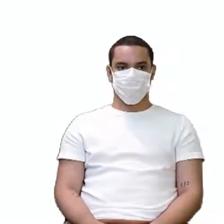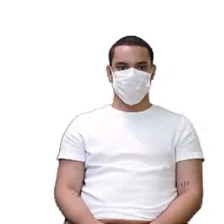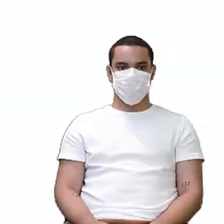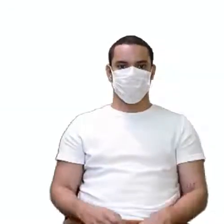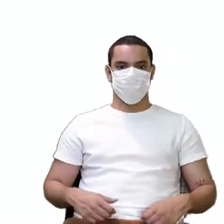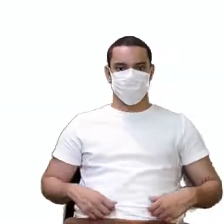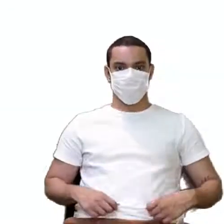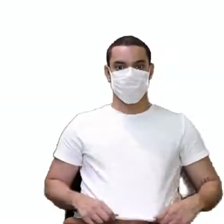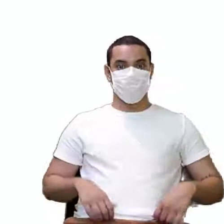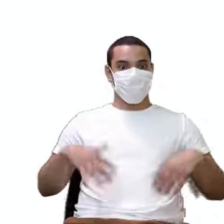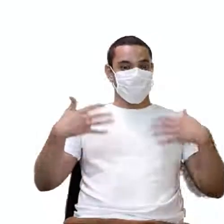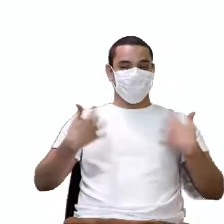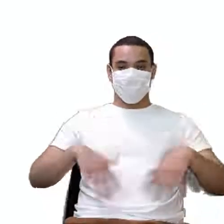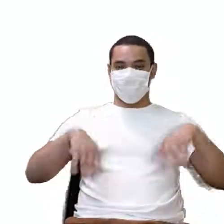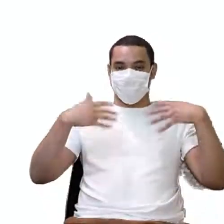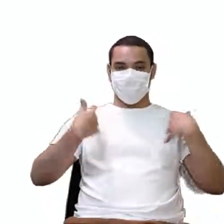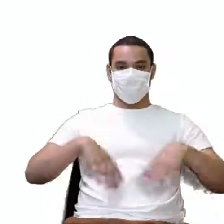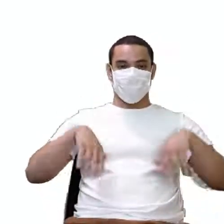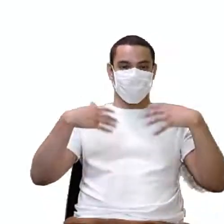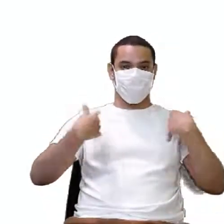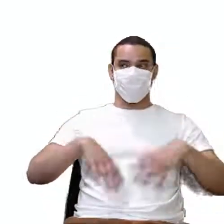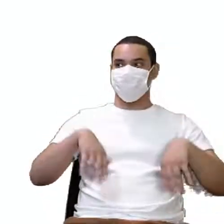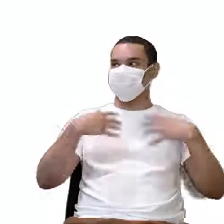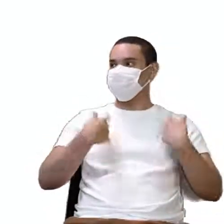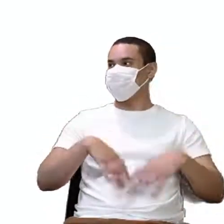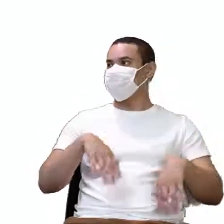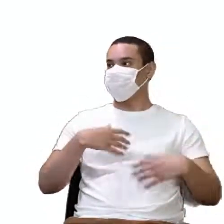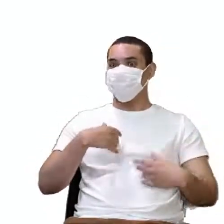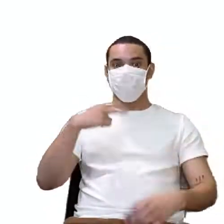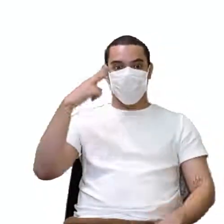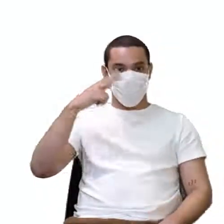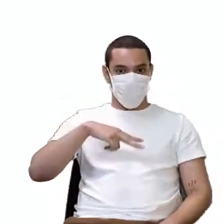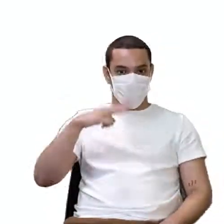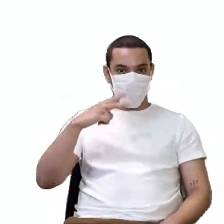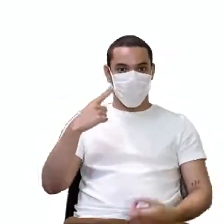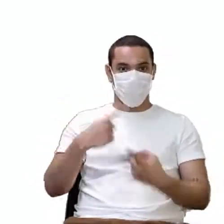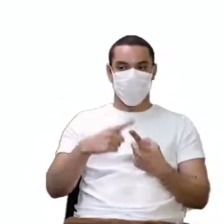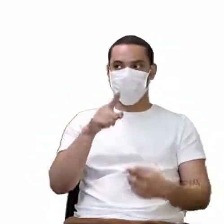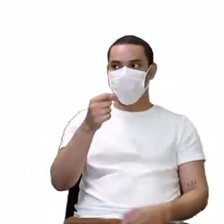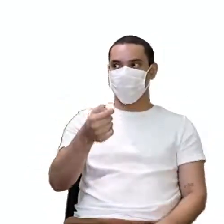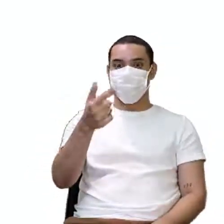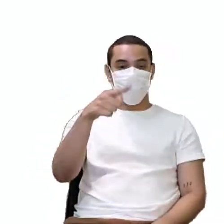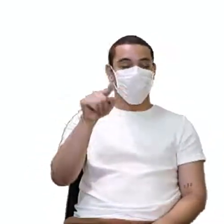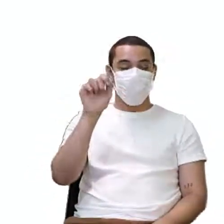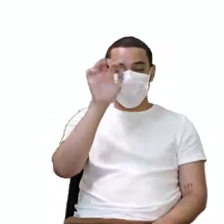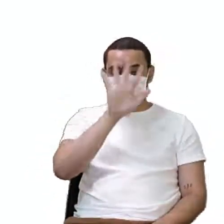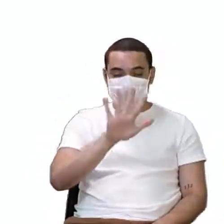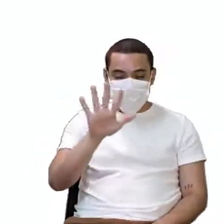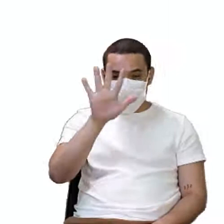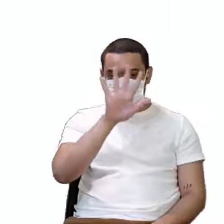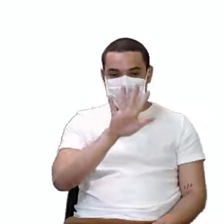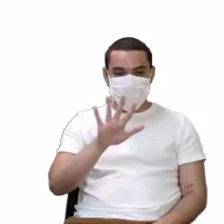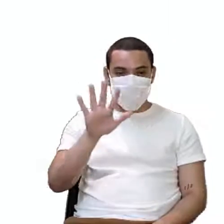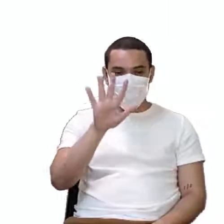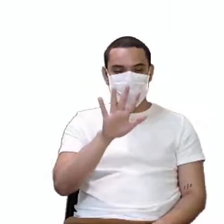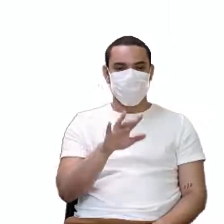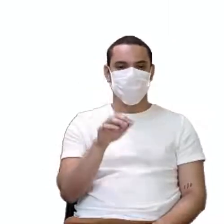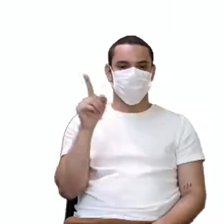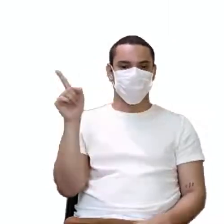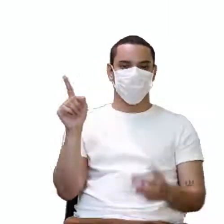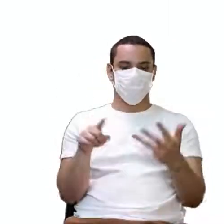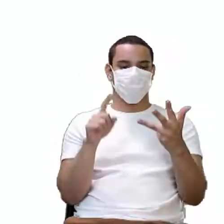Seguindo. Eita, menina, mas quase. Olha, eu vou ler para você, porque eu tenho quase certeza que você não está enxergando. Pela